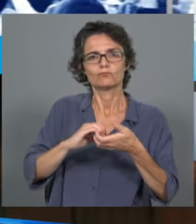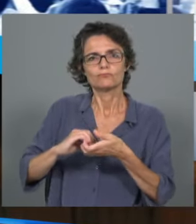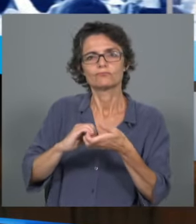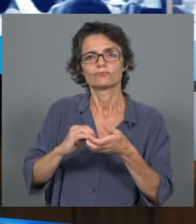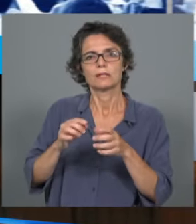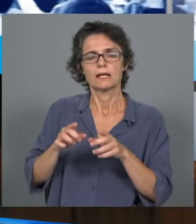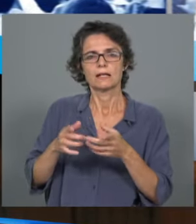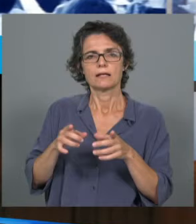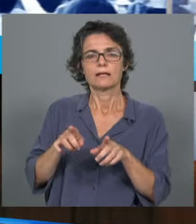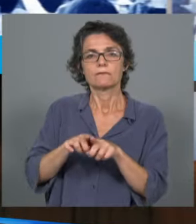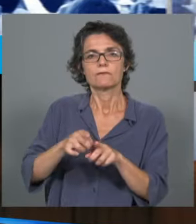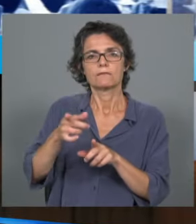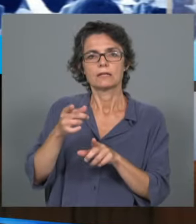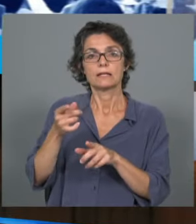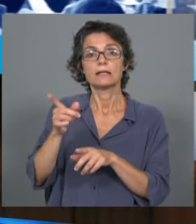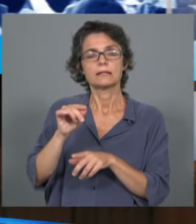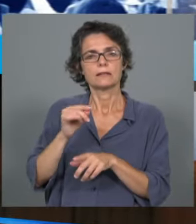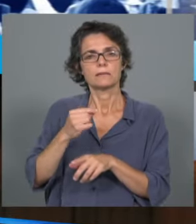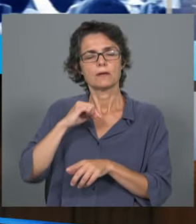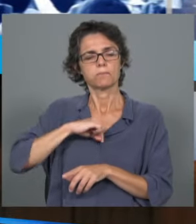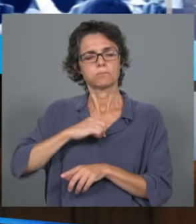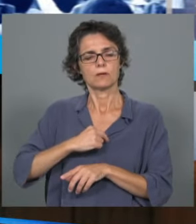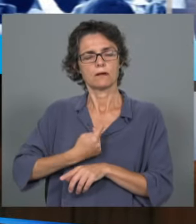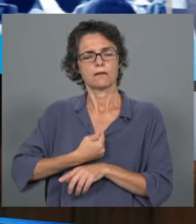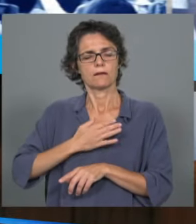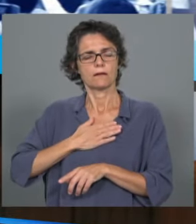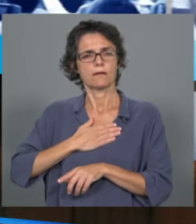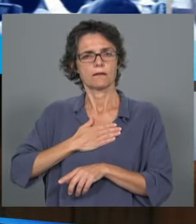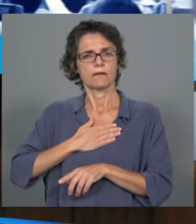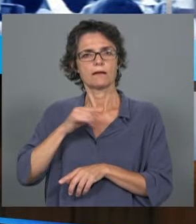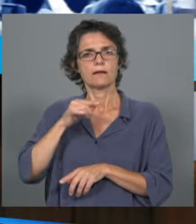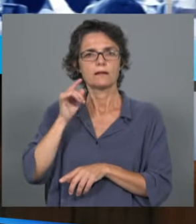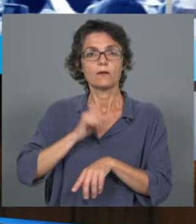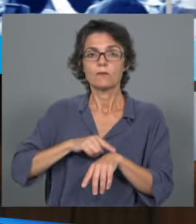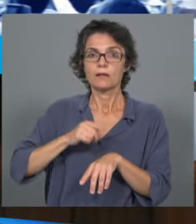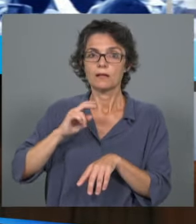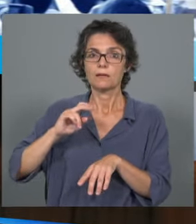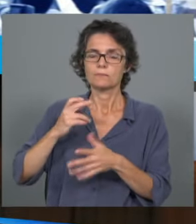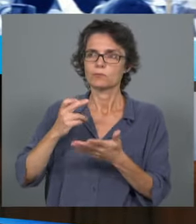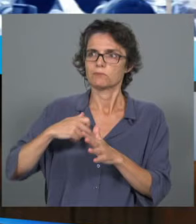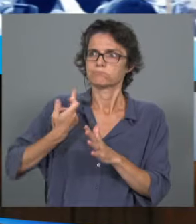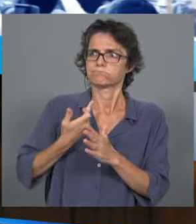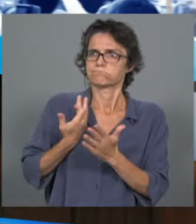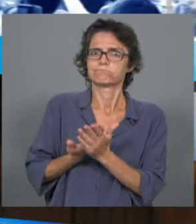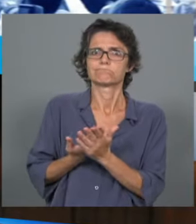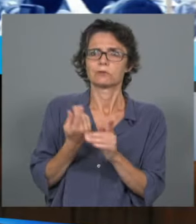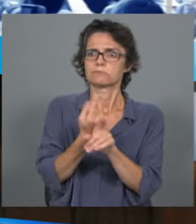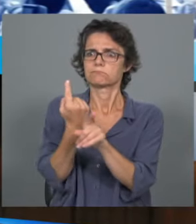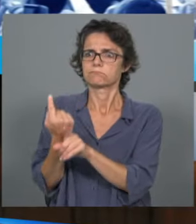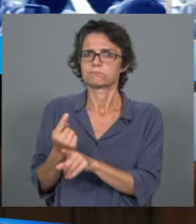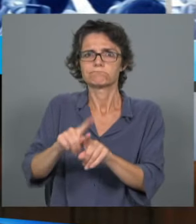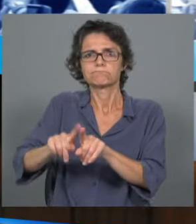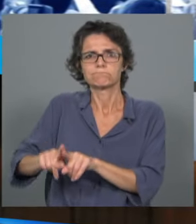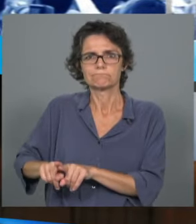comuns, mas também a conversão pessoal. E por isso este tempo é um tempo rico, se quisermos, com muitas iniciativas,